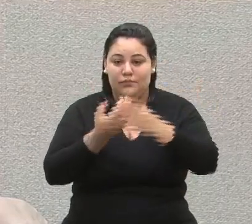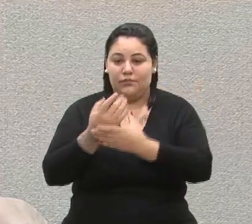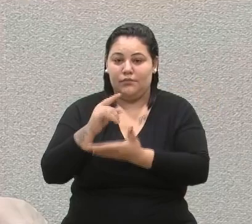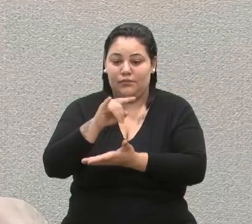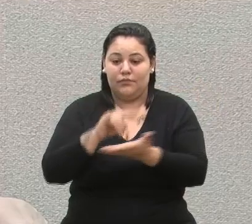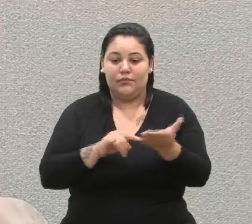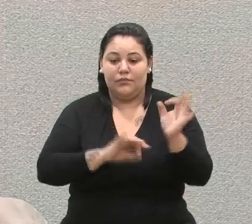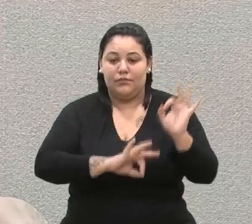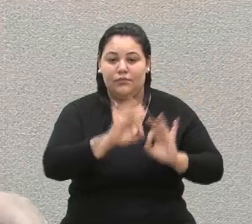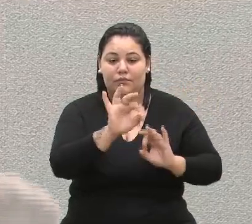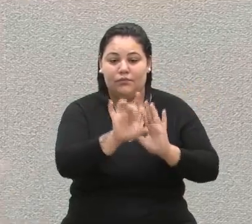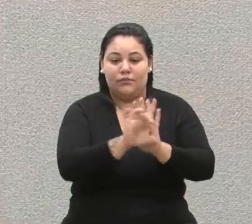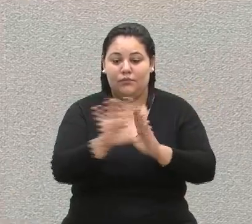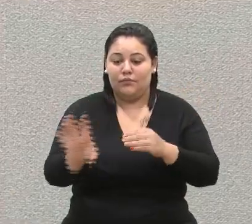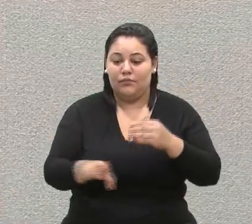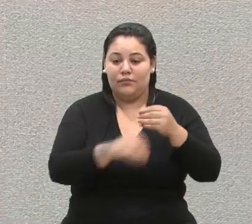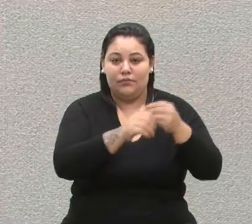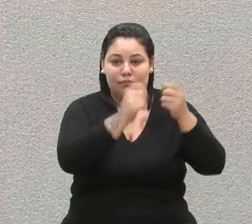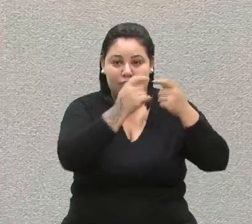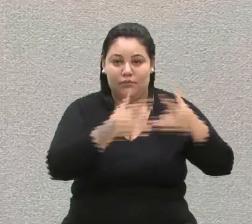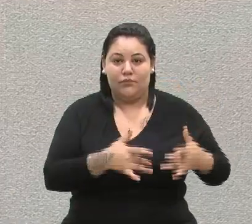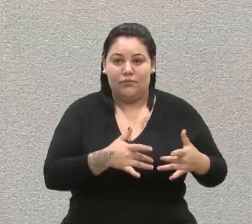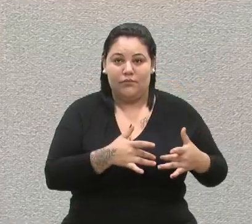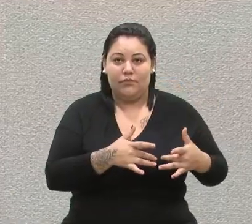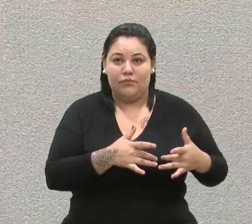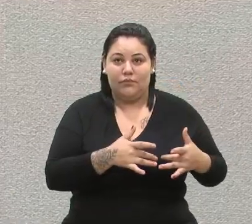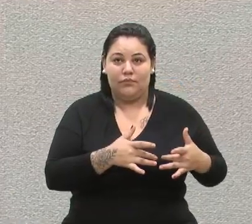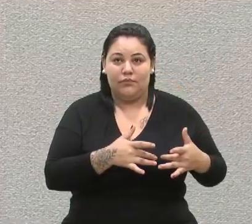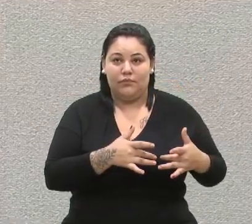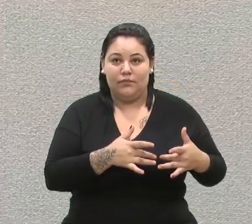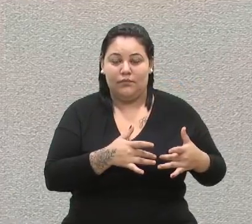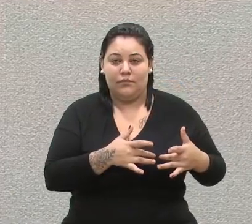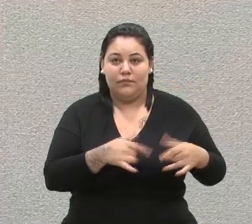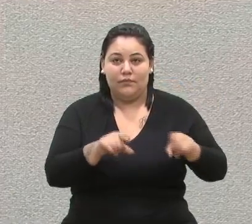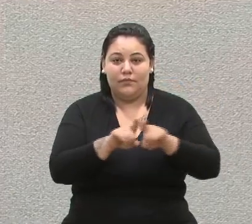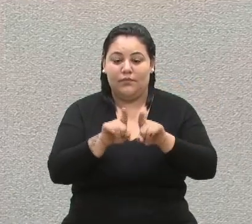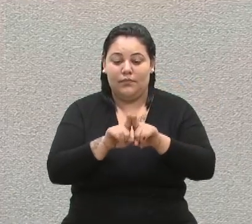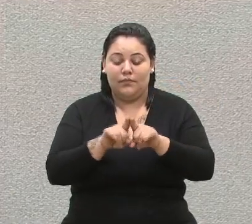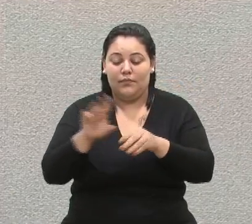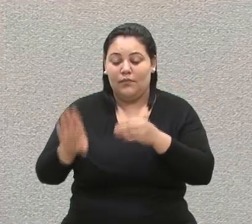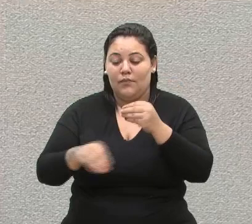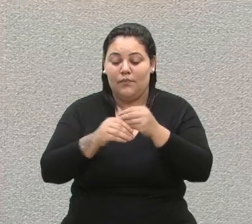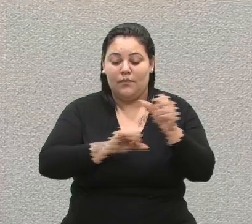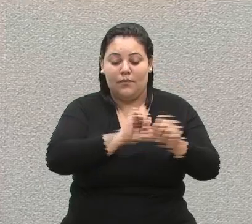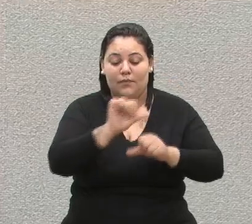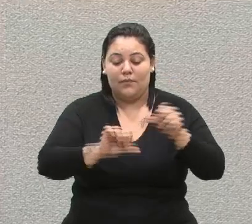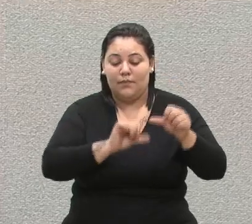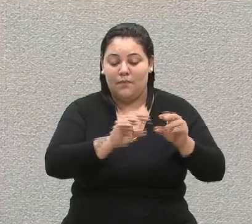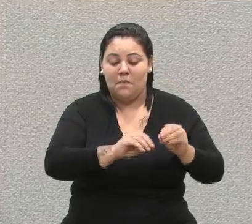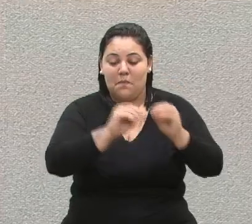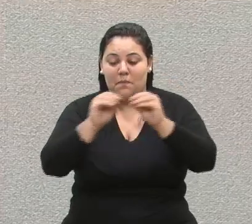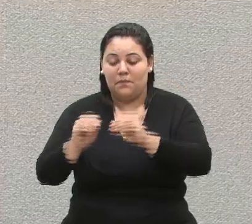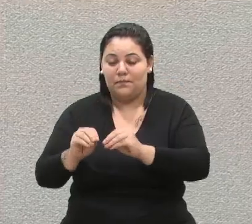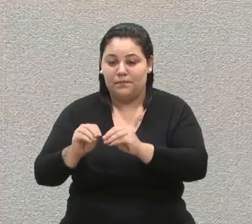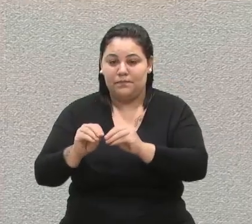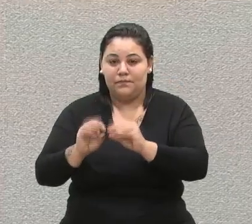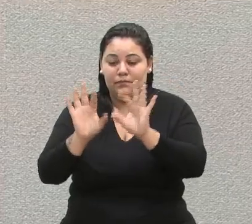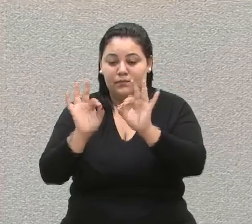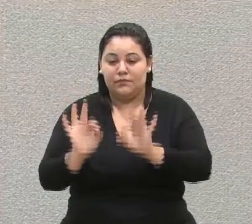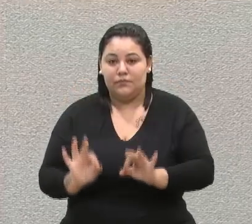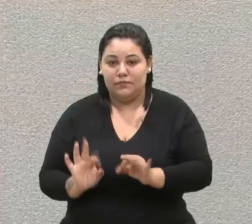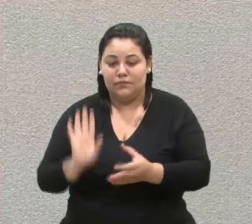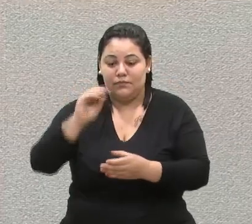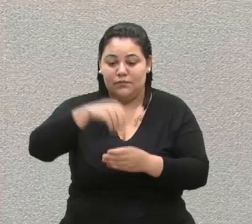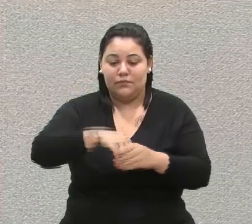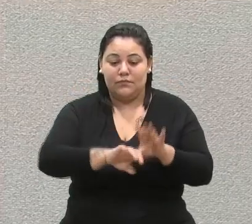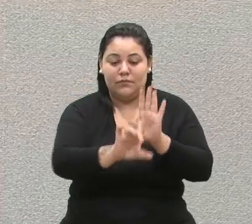de lei complementar acima descrito, de autoria do Poder Executivo, que acresce, altera e revoga dispositivos na Lei